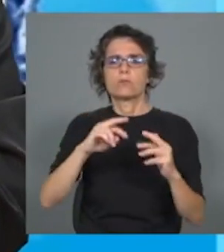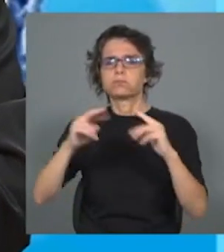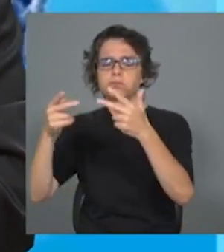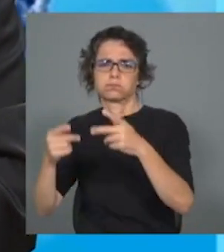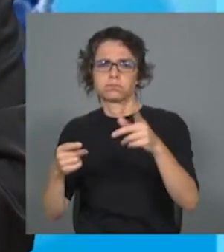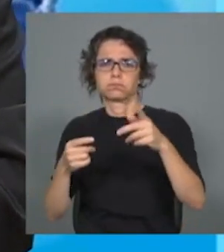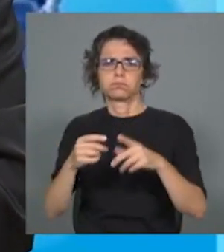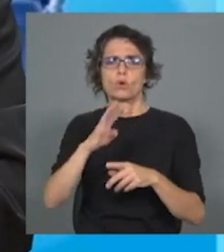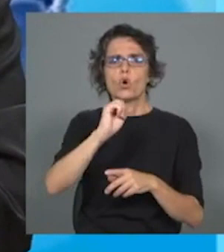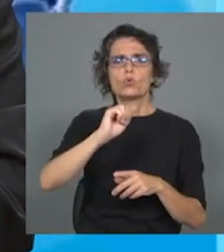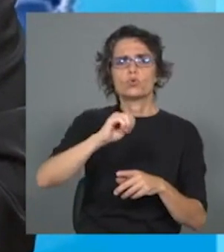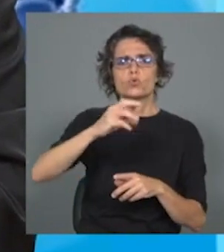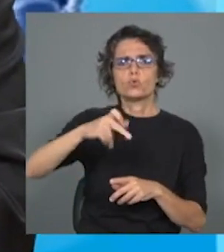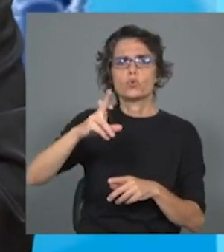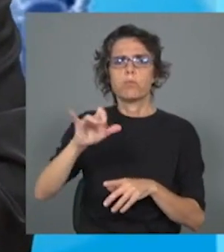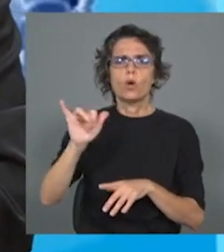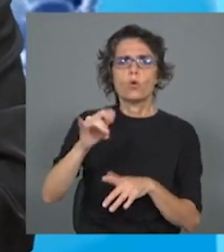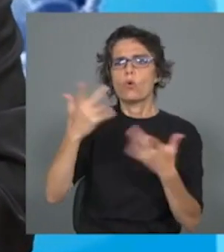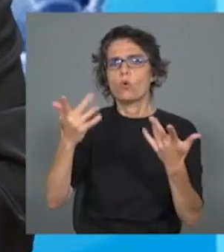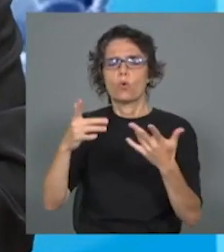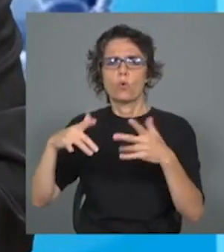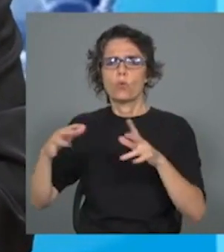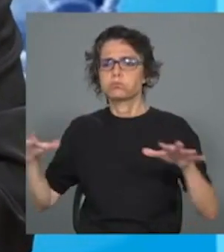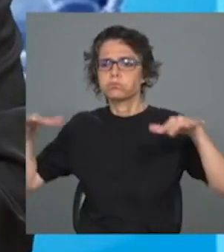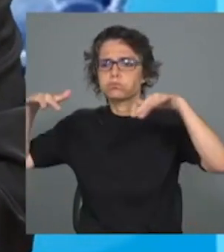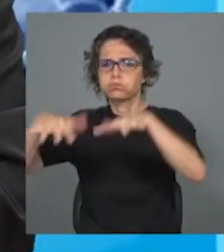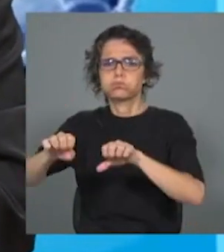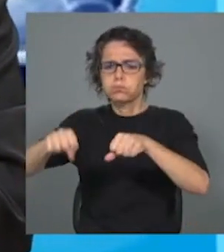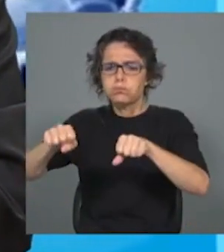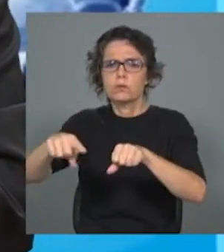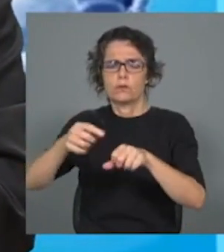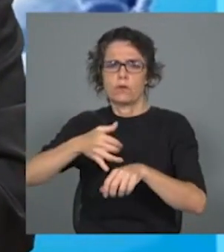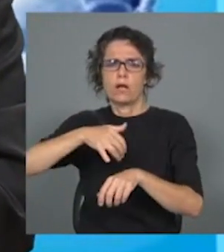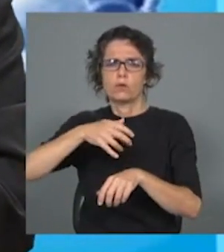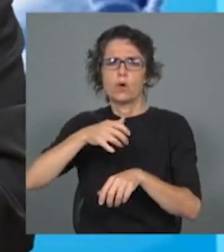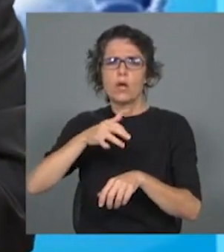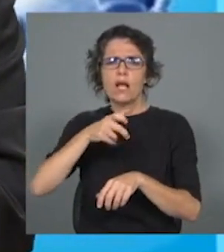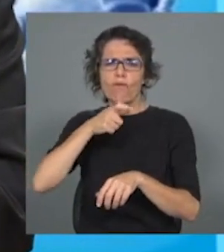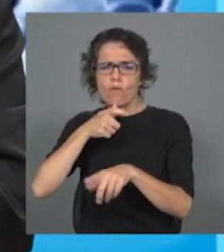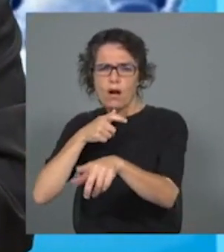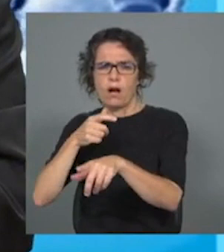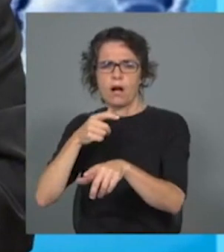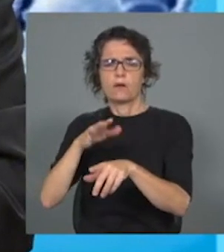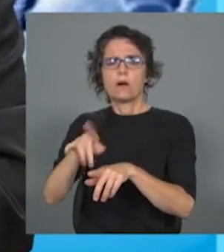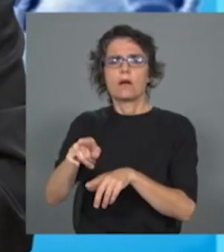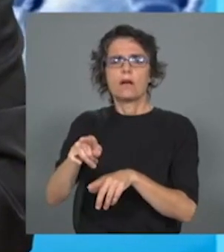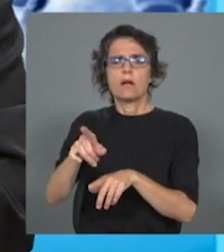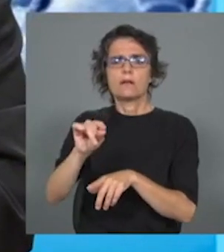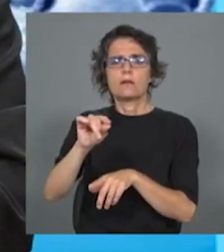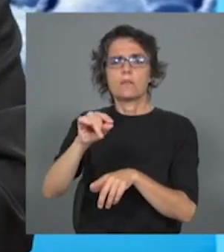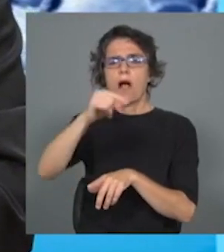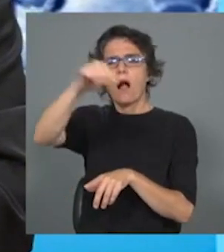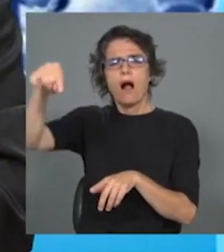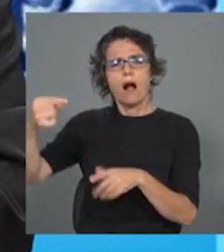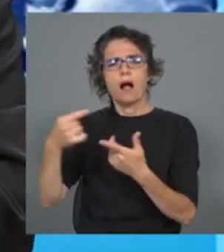Rock, seja uma concentração de motociclistas em Faro, salvo erro, seja tantas outras coisas. E eu apelo às